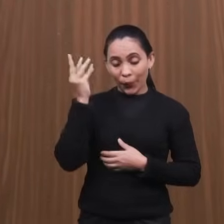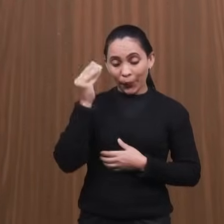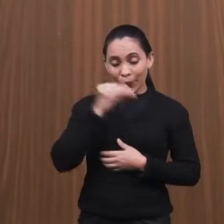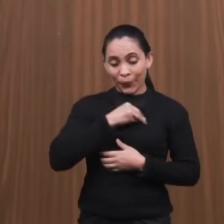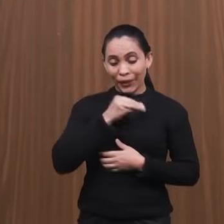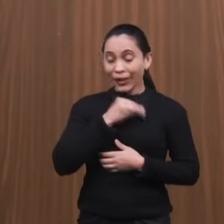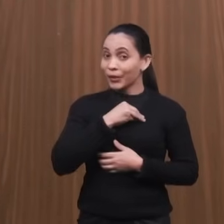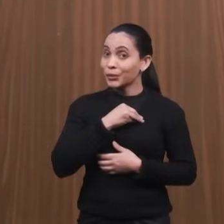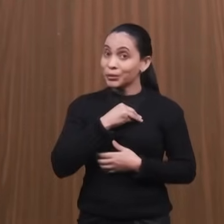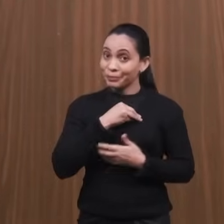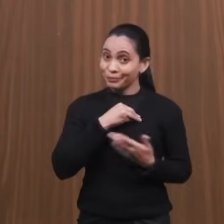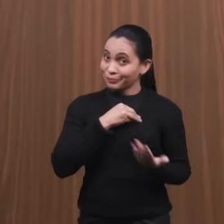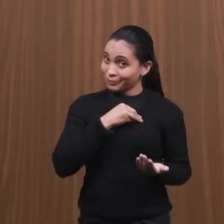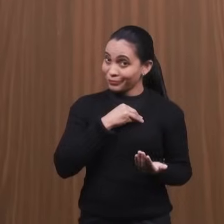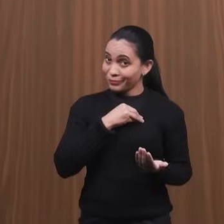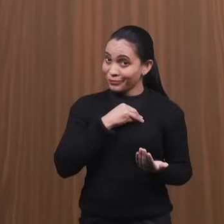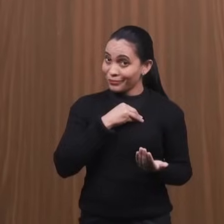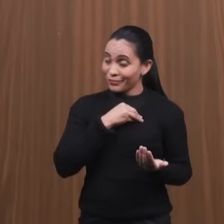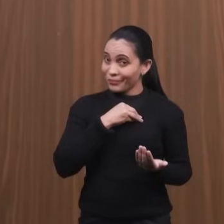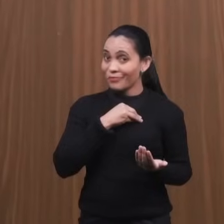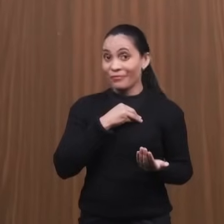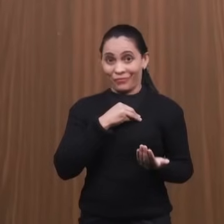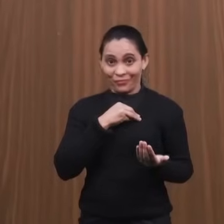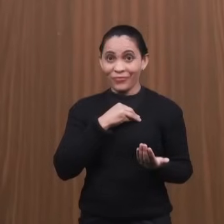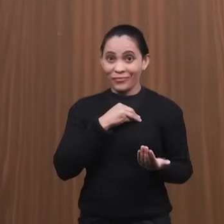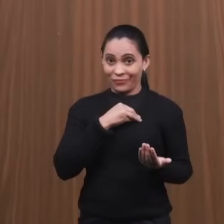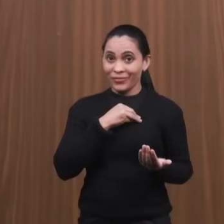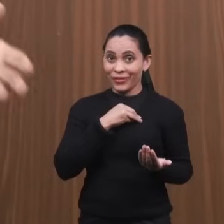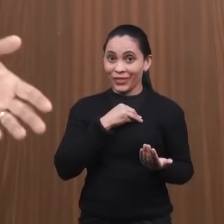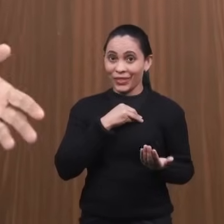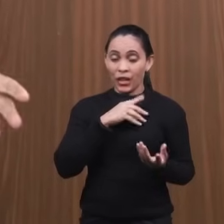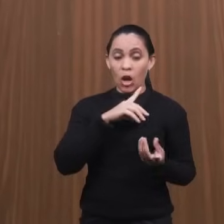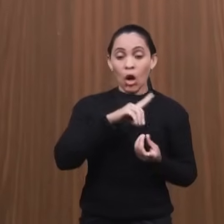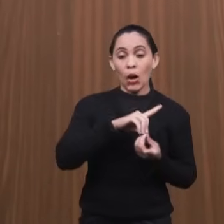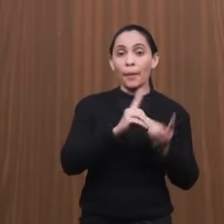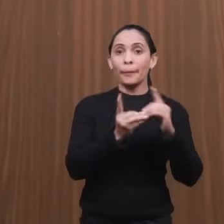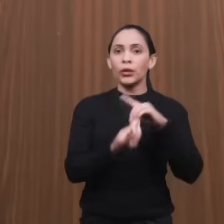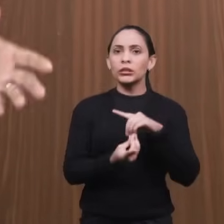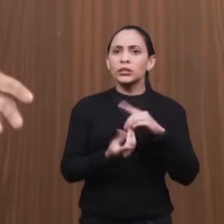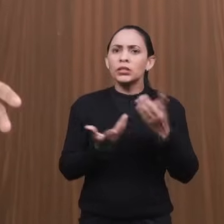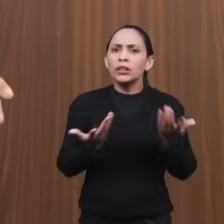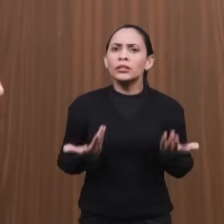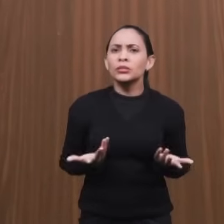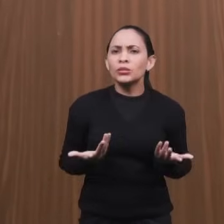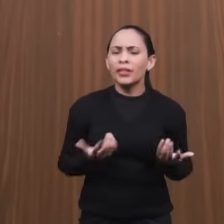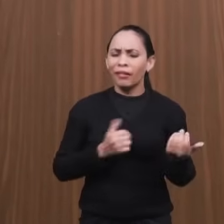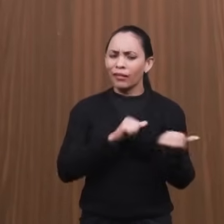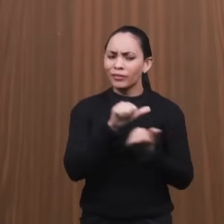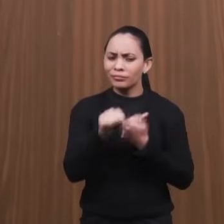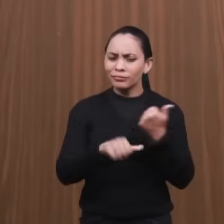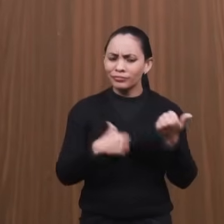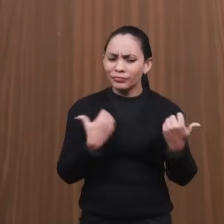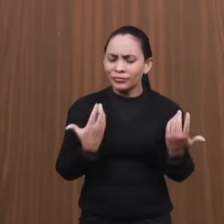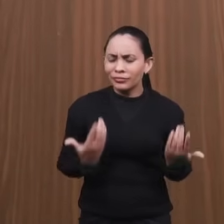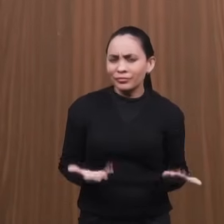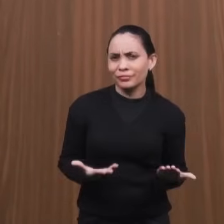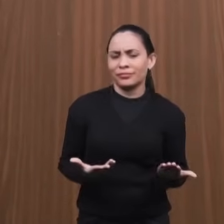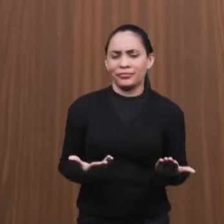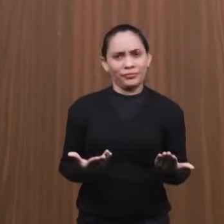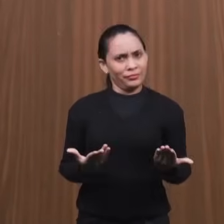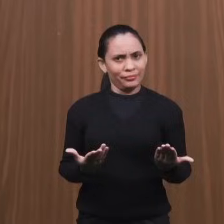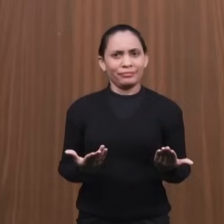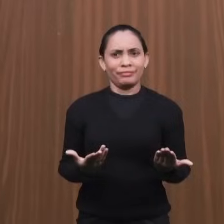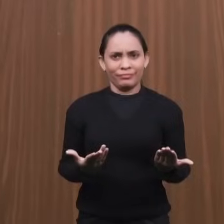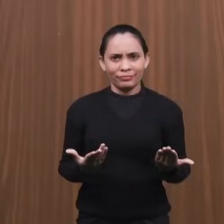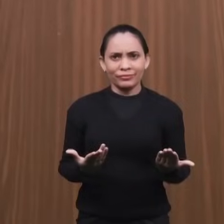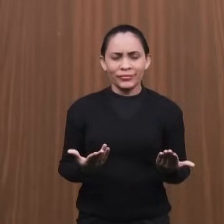desta inversão de valores, a luta da carne, ou seja, da razão, contra as coisas do Espírito,